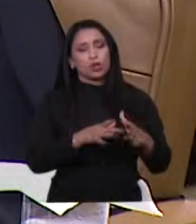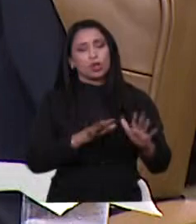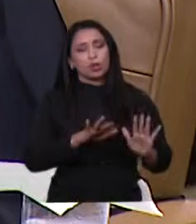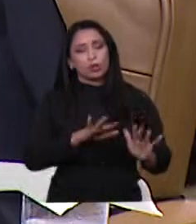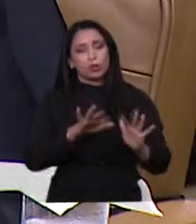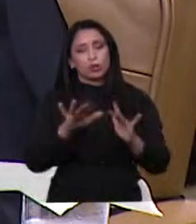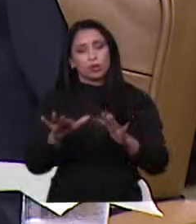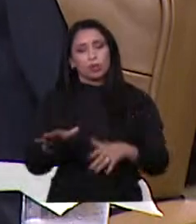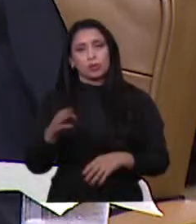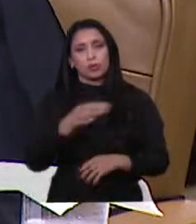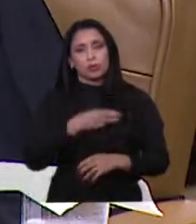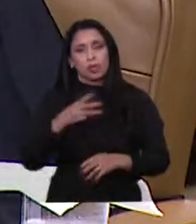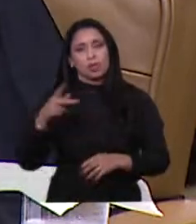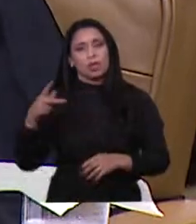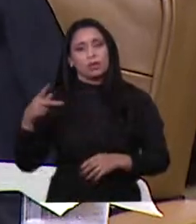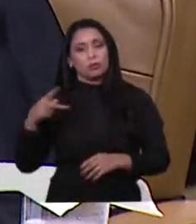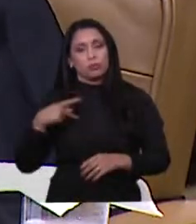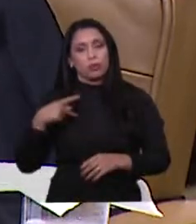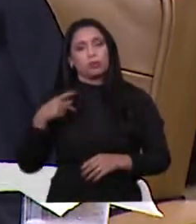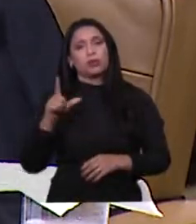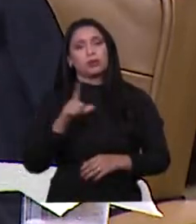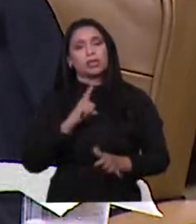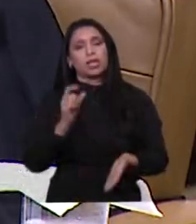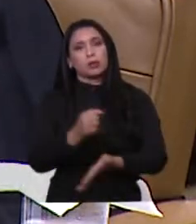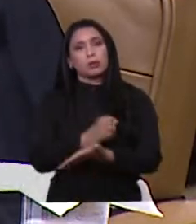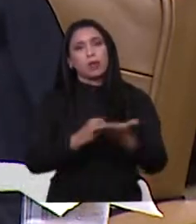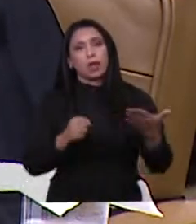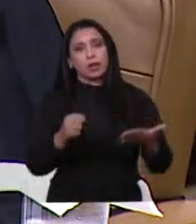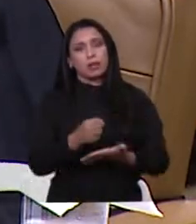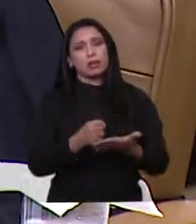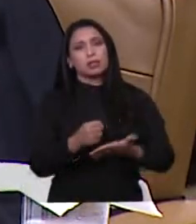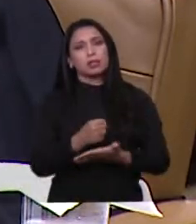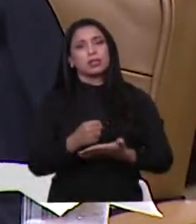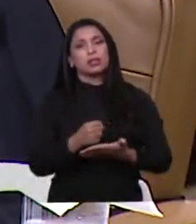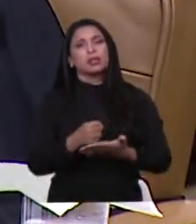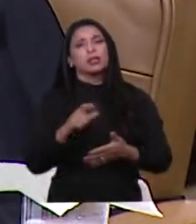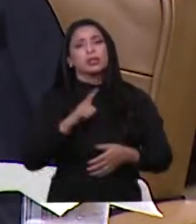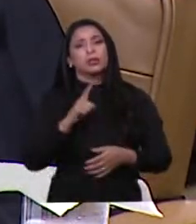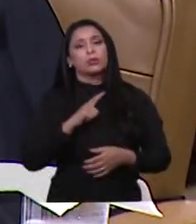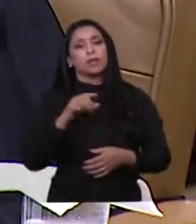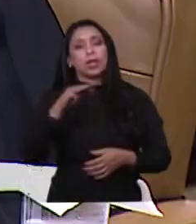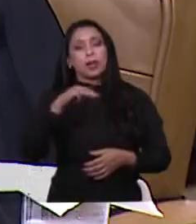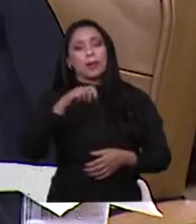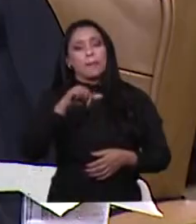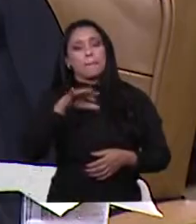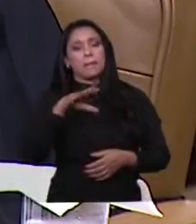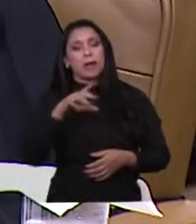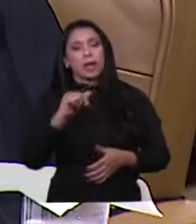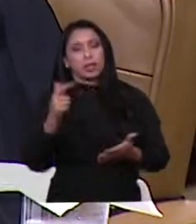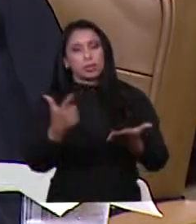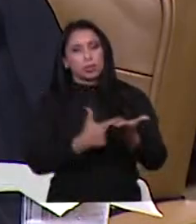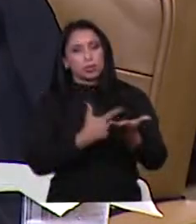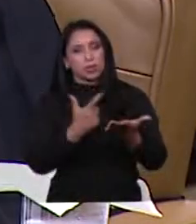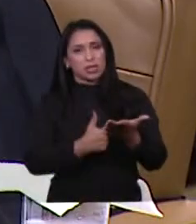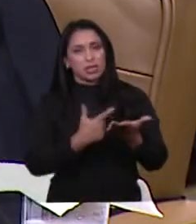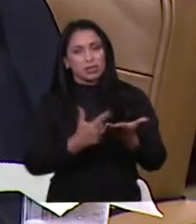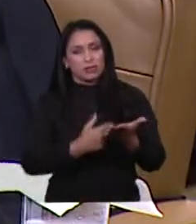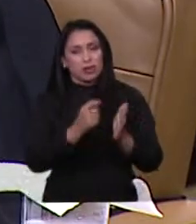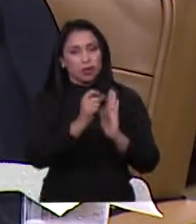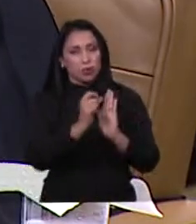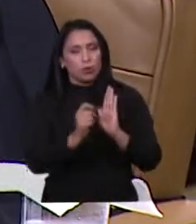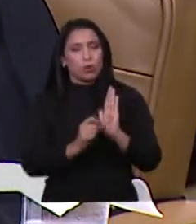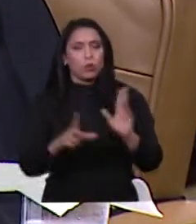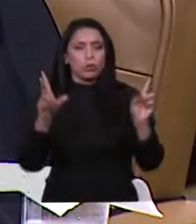sustentada pelo Ministério Público e que tem amparo na doutrina de Márcio Augusto Frígio de Carvalho,